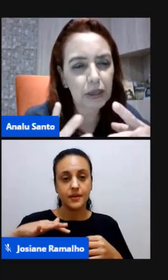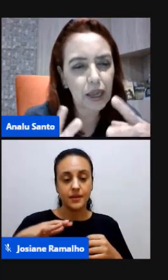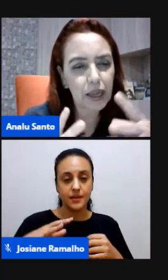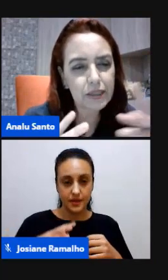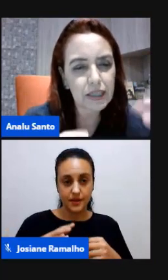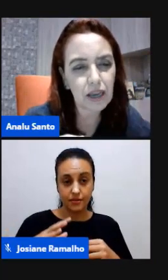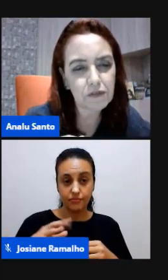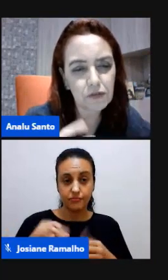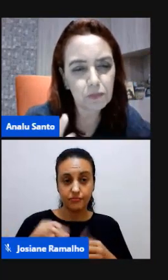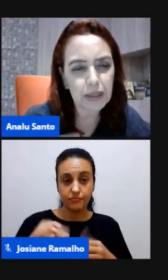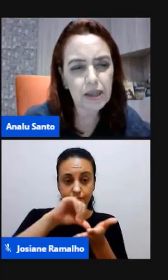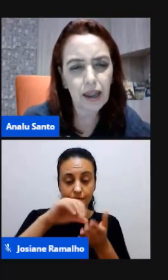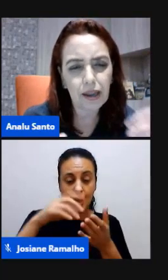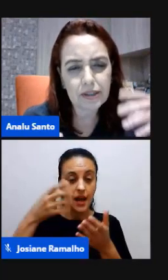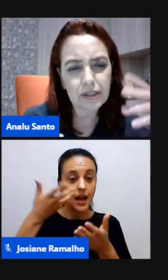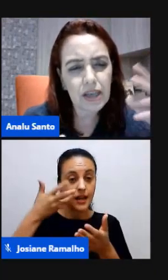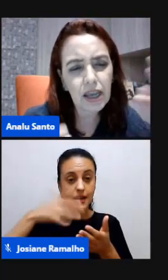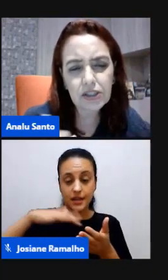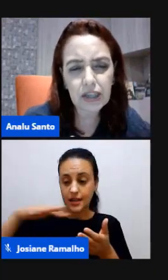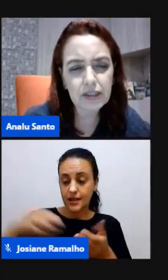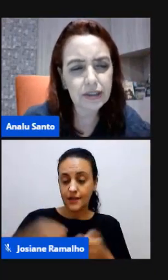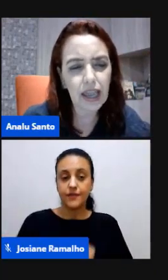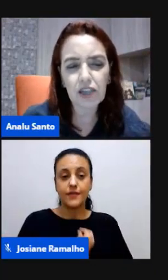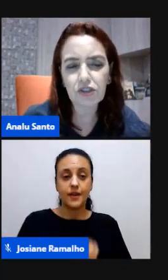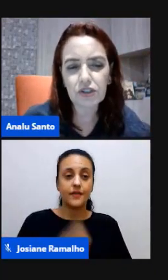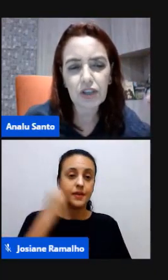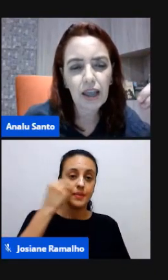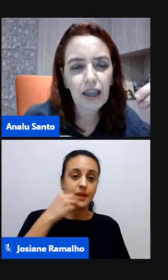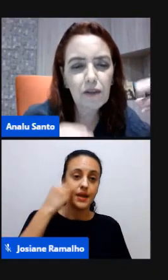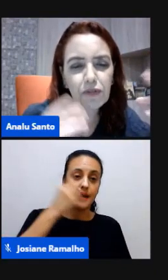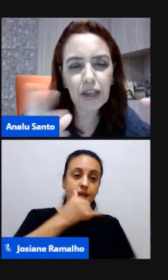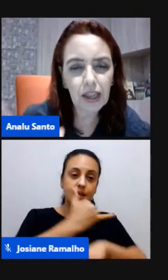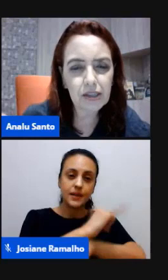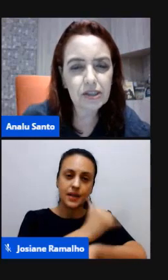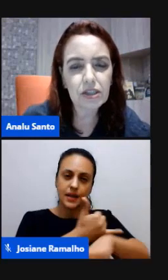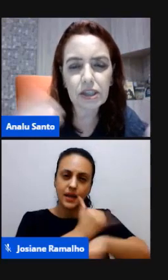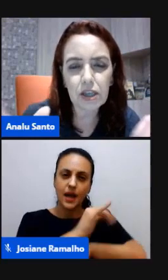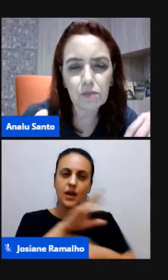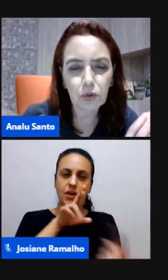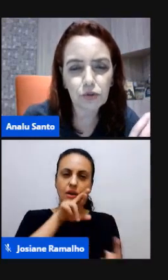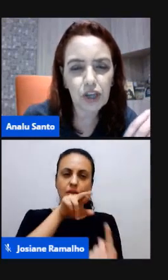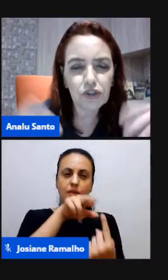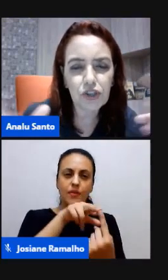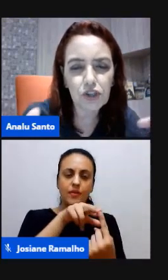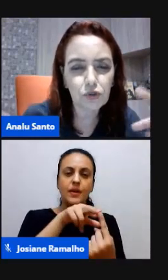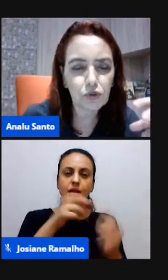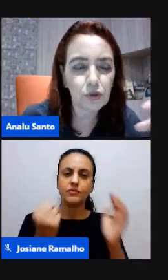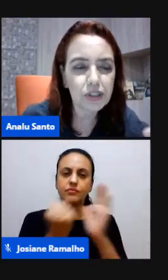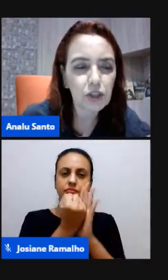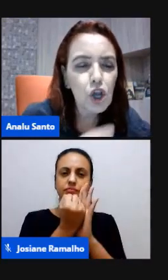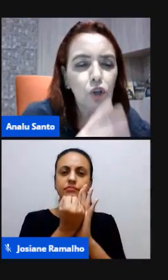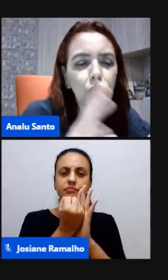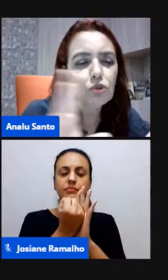vivendo experiências, ela vive experiências, estratégias, referências, símbolos,